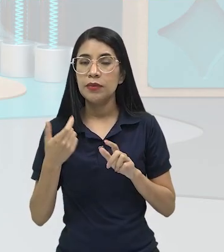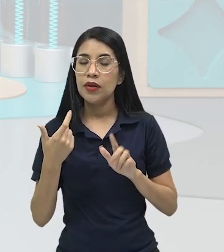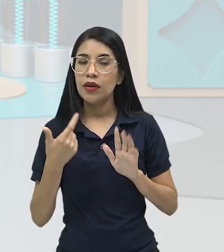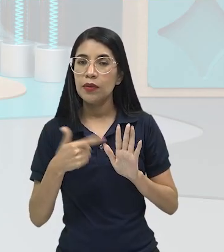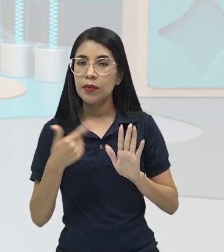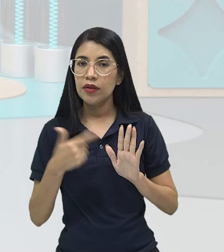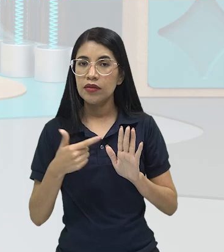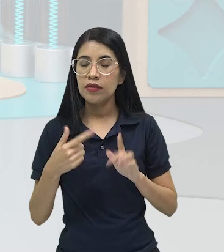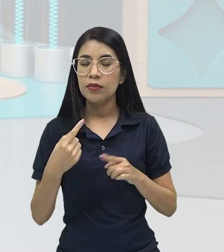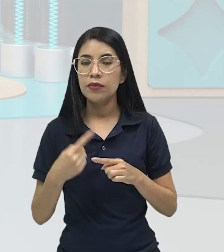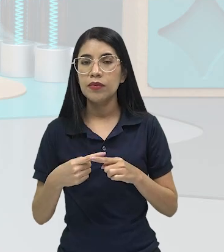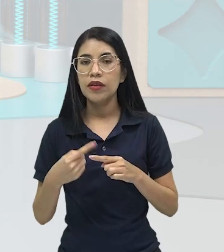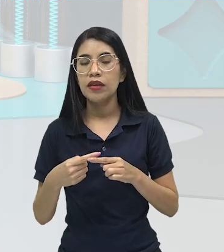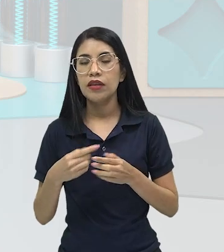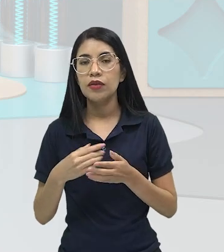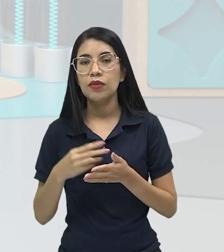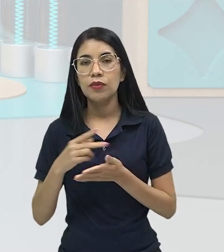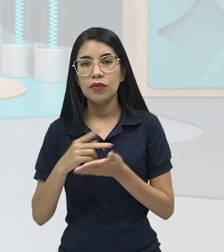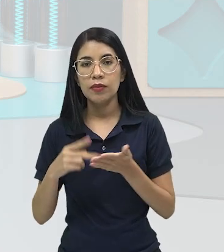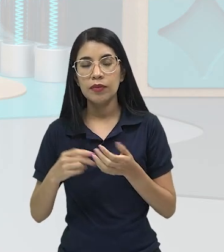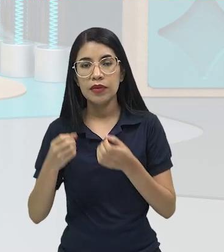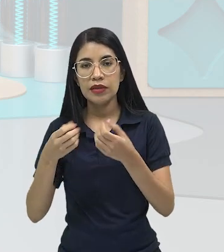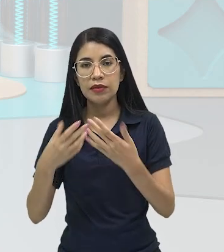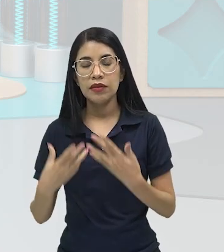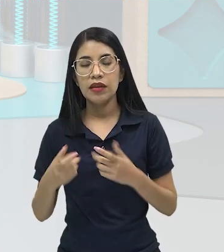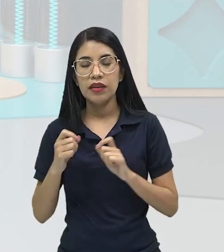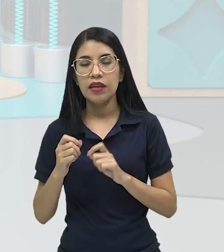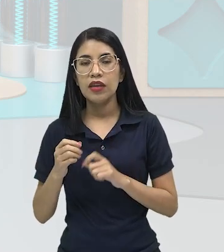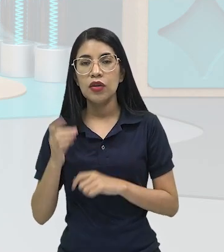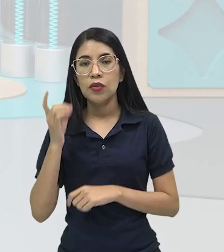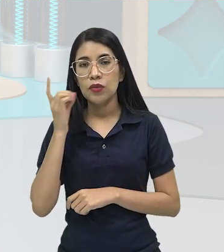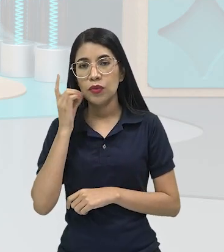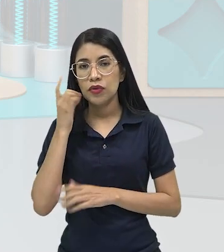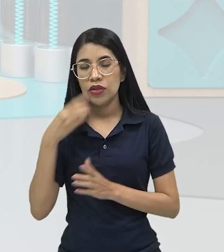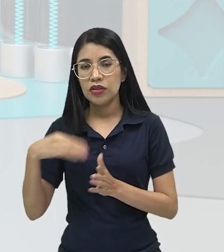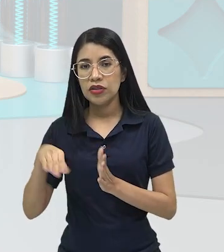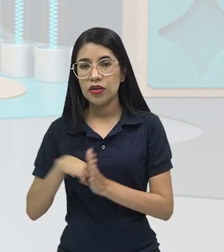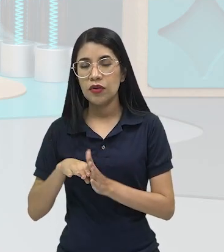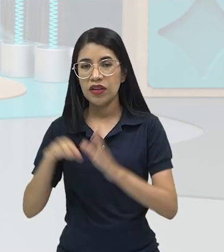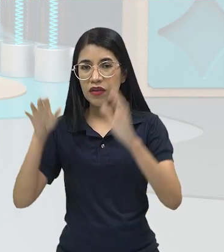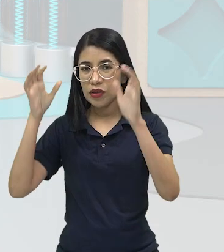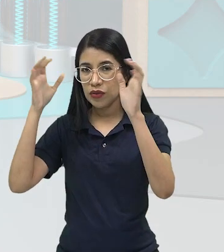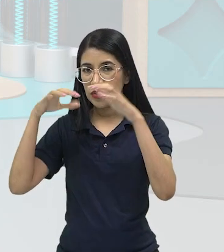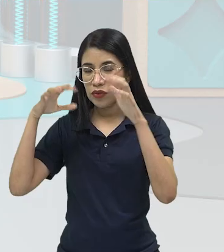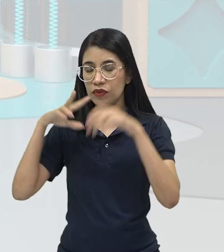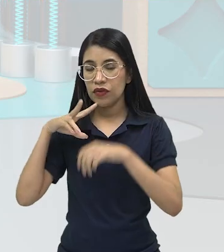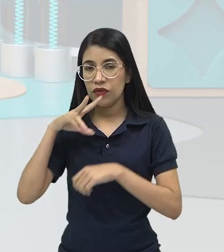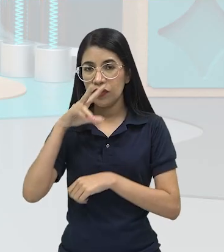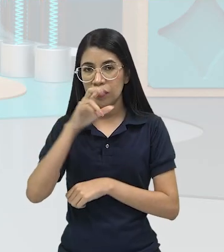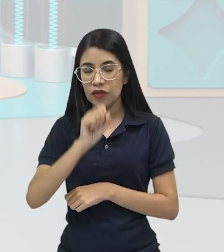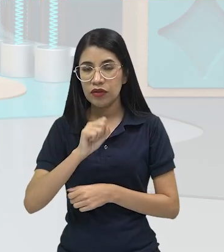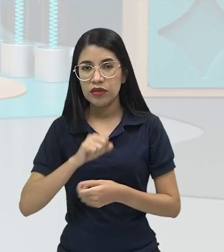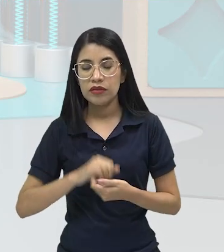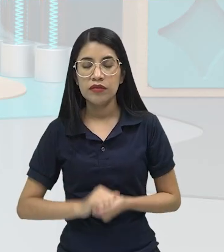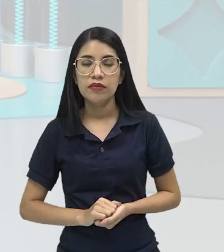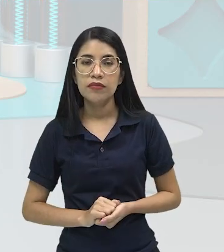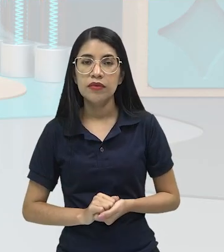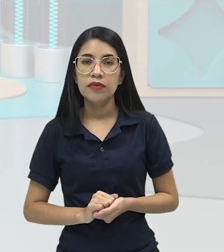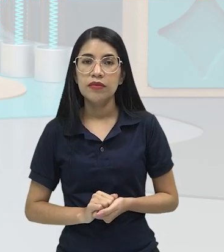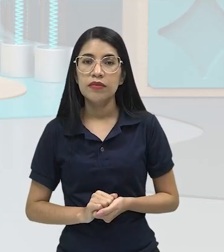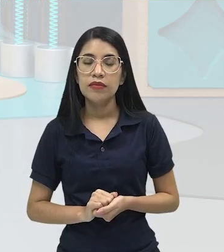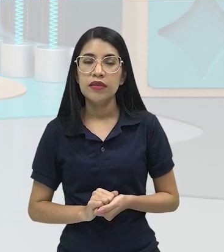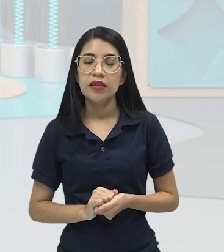diz que o português chegou embaixo de grande chuva, né, e sentiu vontade